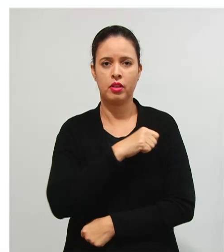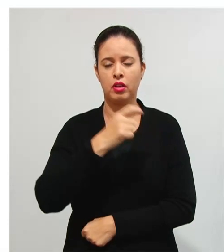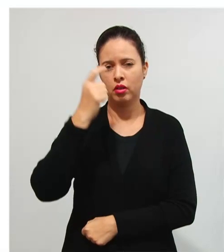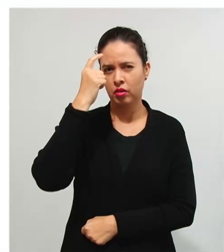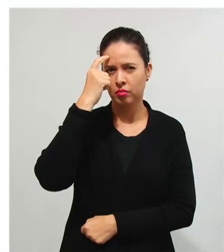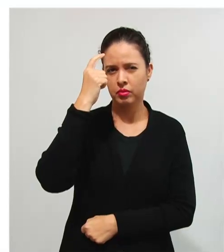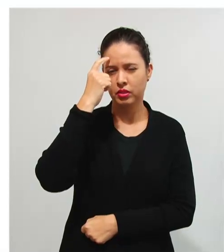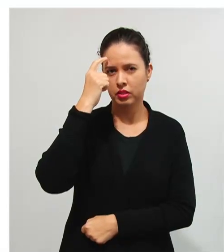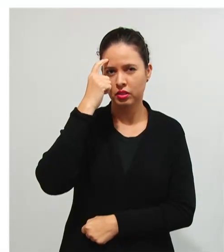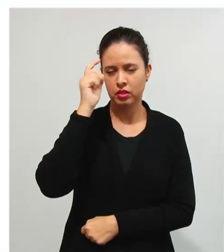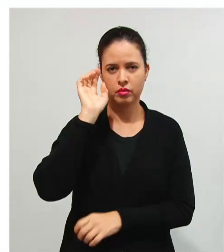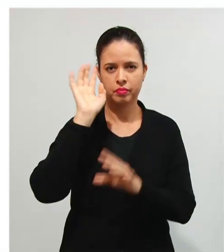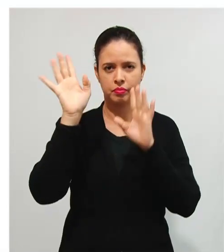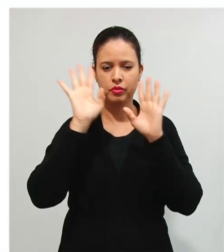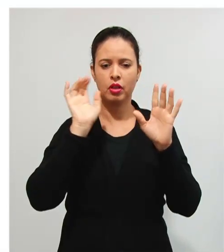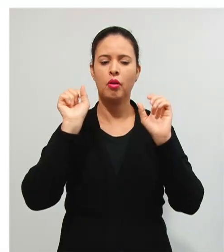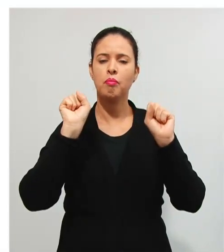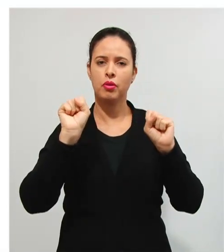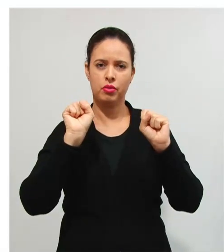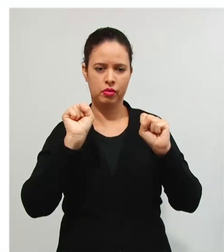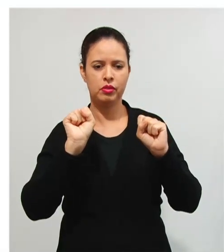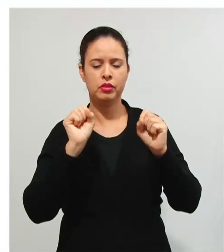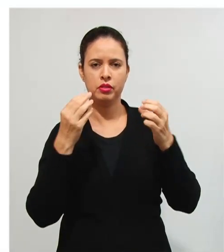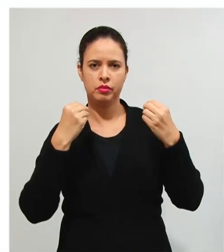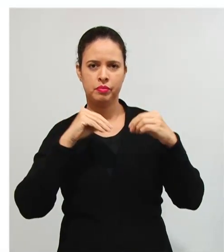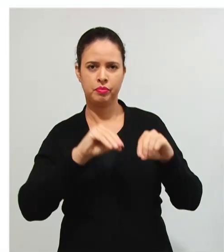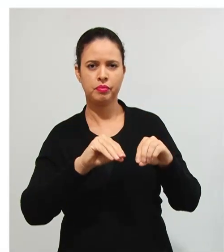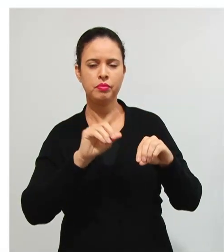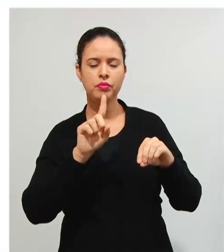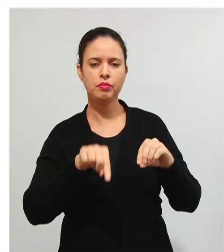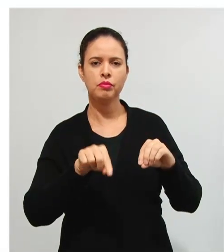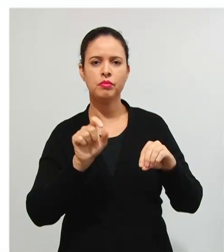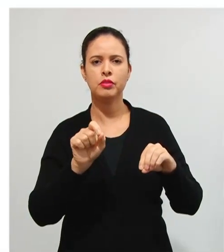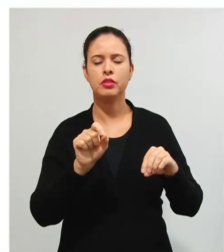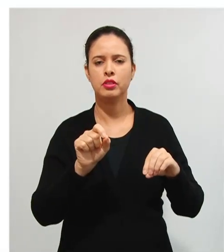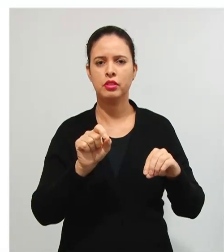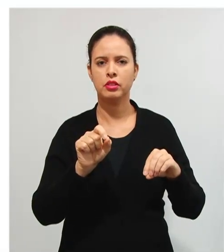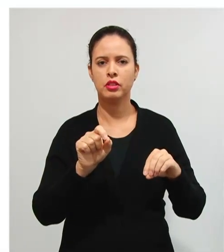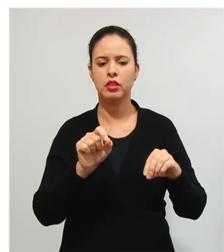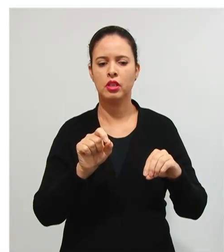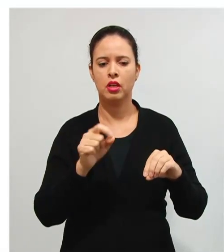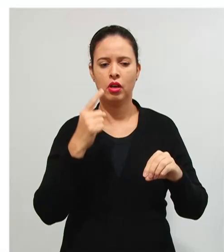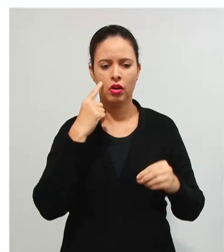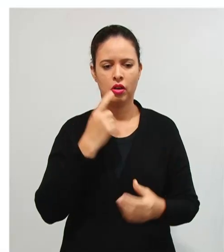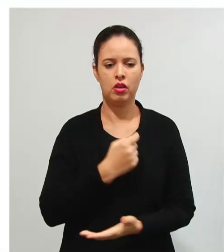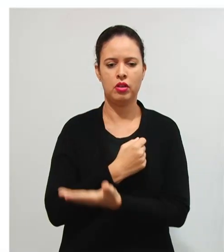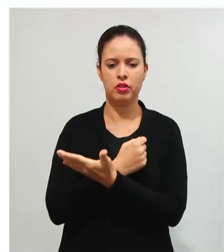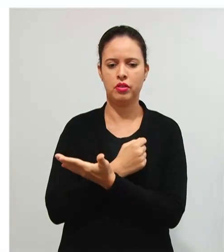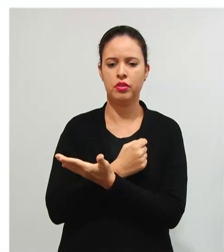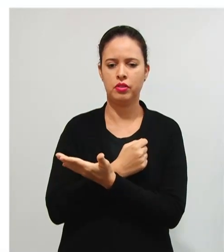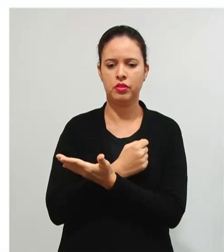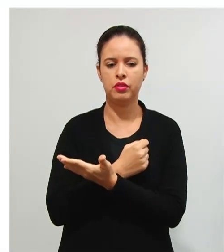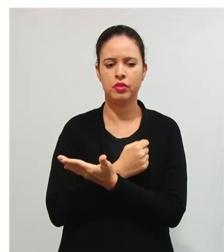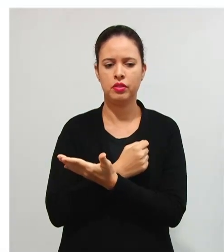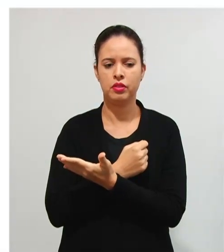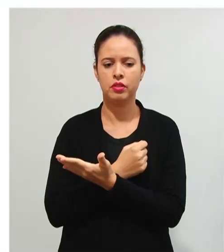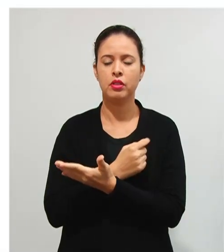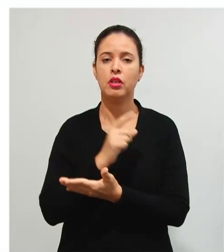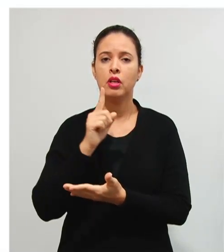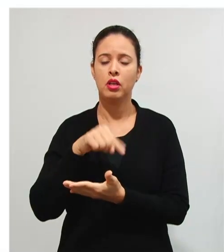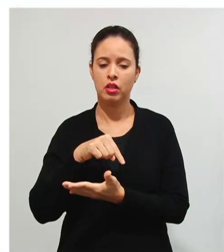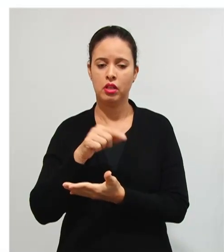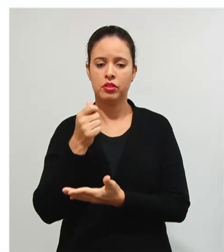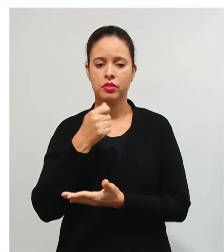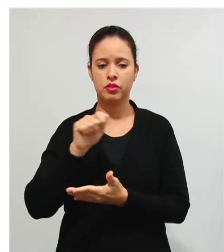pensamento computacional pode ser definido conforme a Computer Science Teacher Association, a Associação